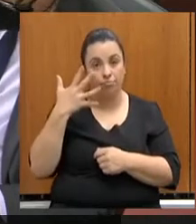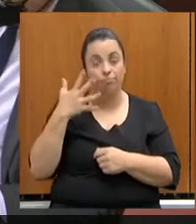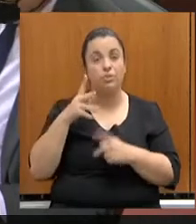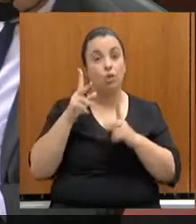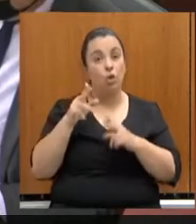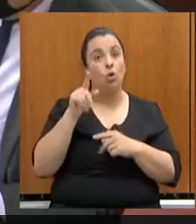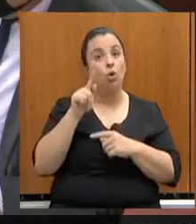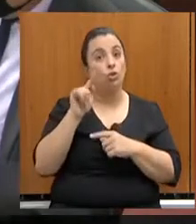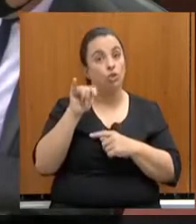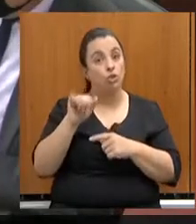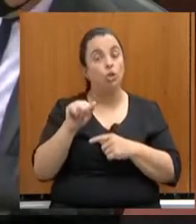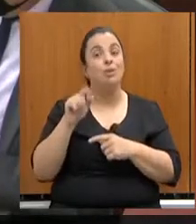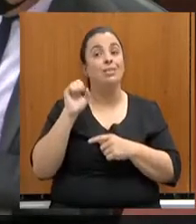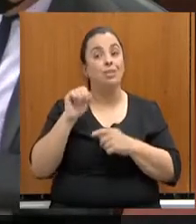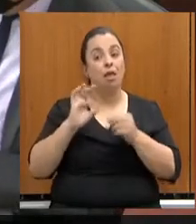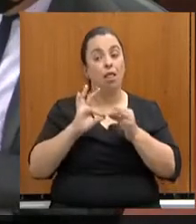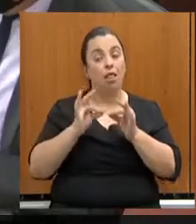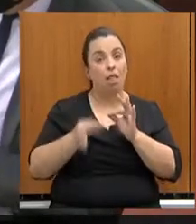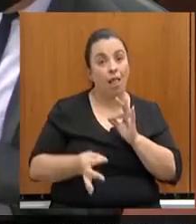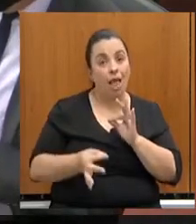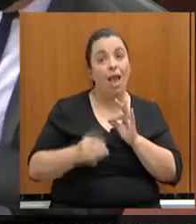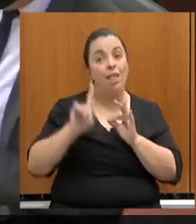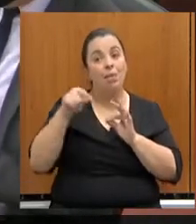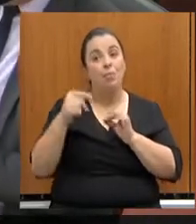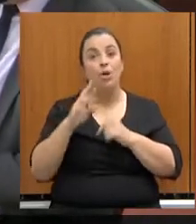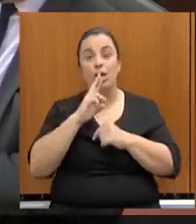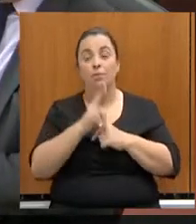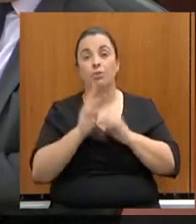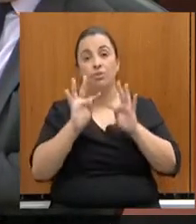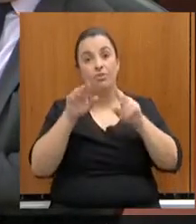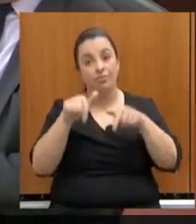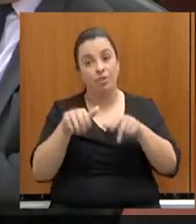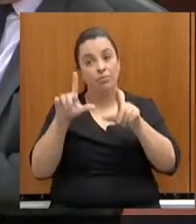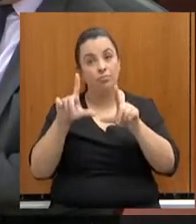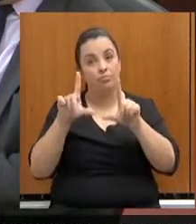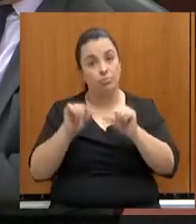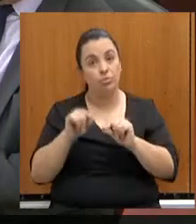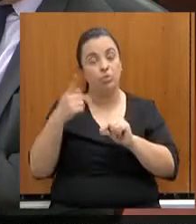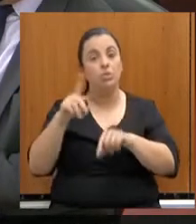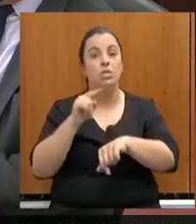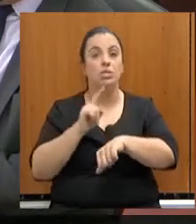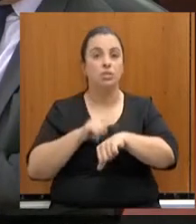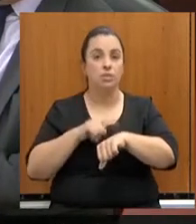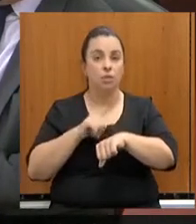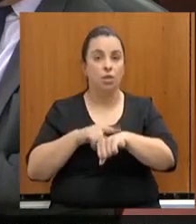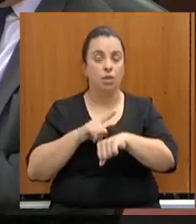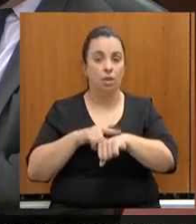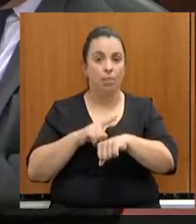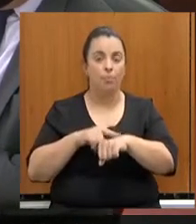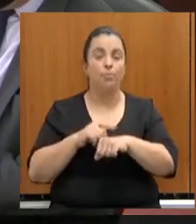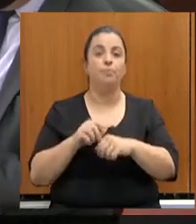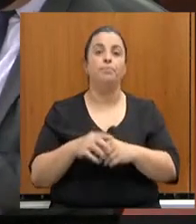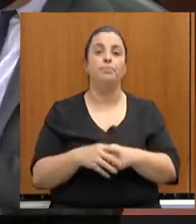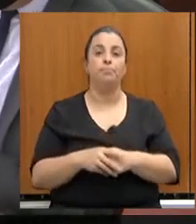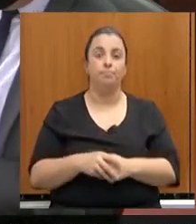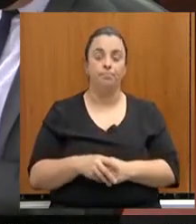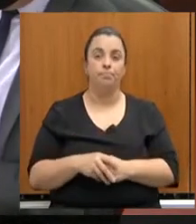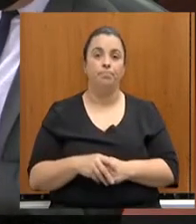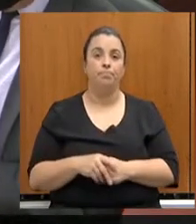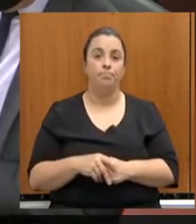deputado Gil Pereira se a deputada quiser alongar um pouco nesse três minutos eu passarei a secretária